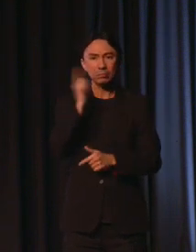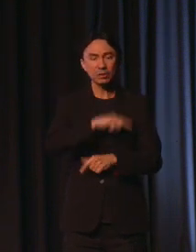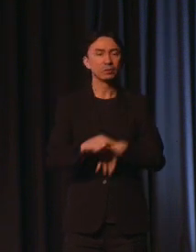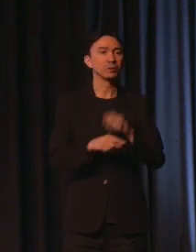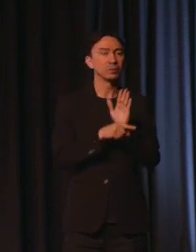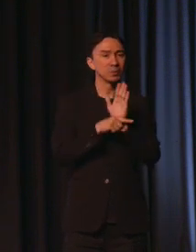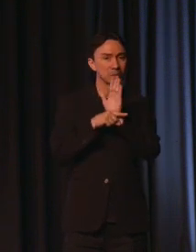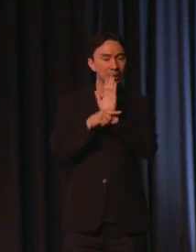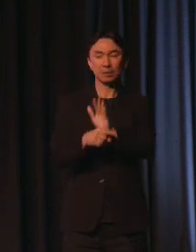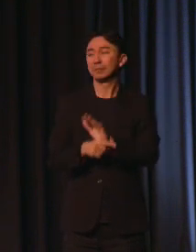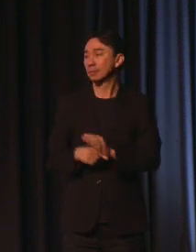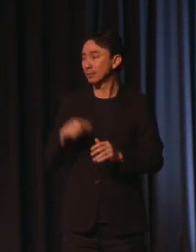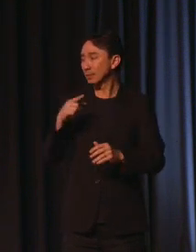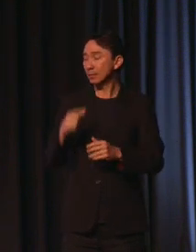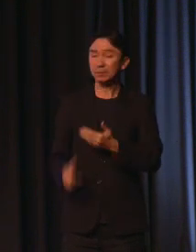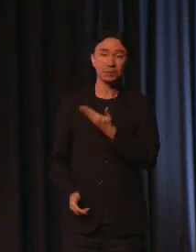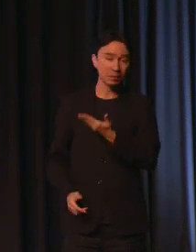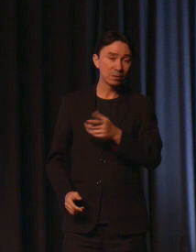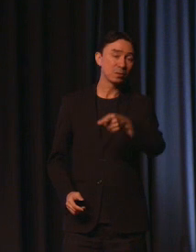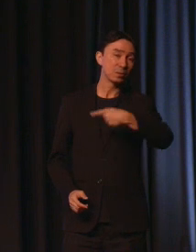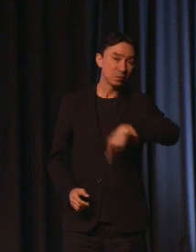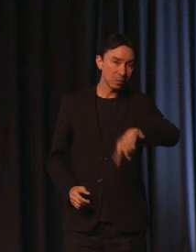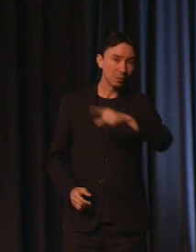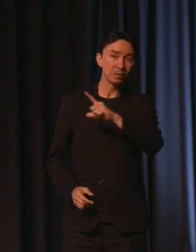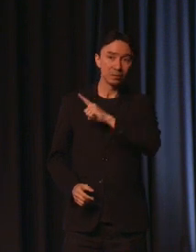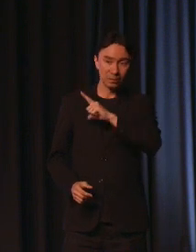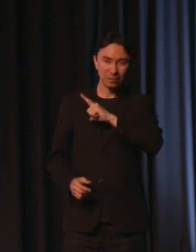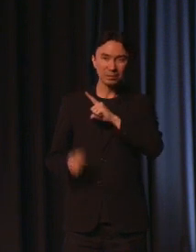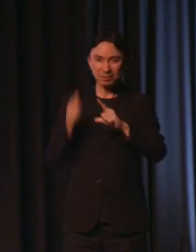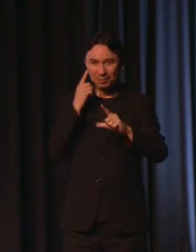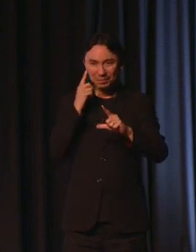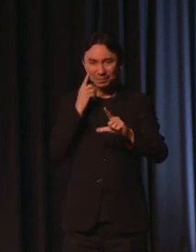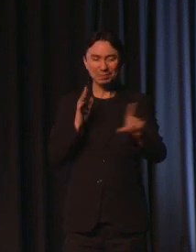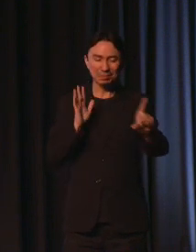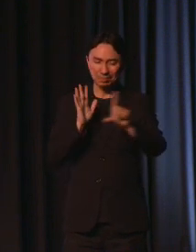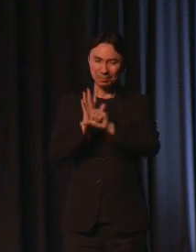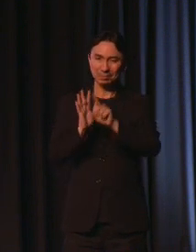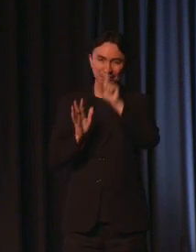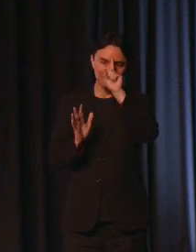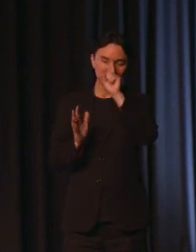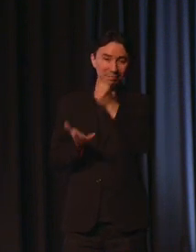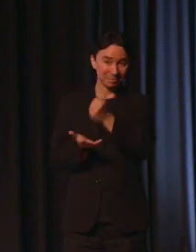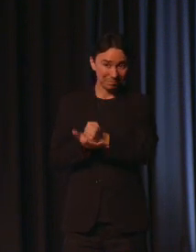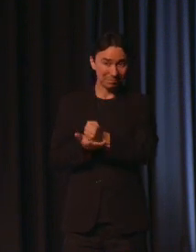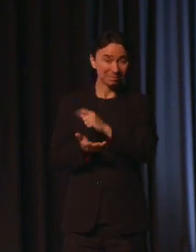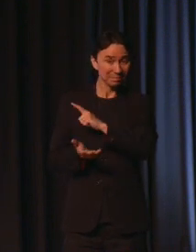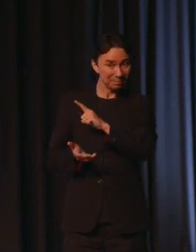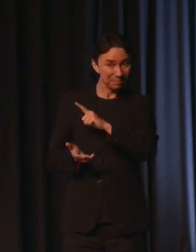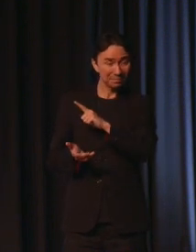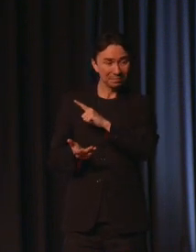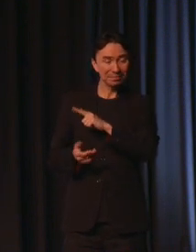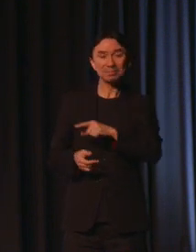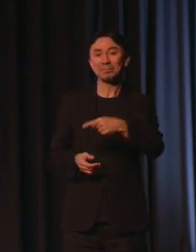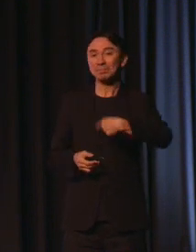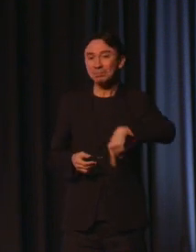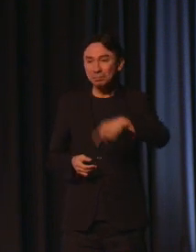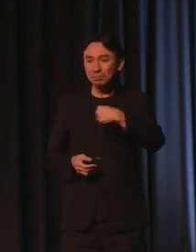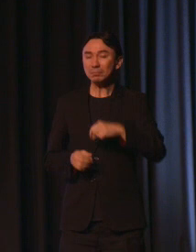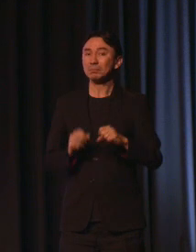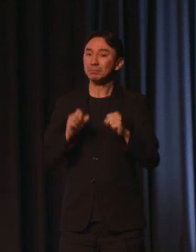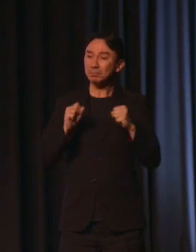nessa base que a gente tem nesse decreto, que a gente busca aí, fazer